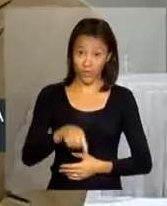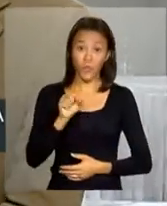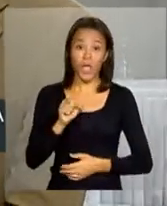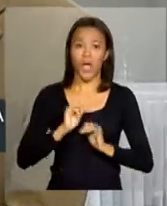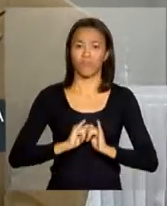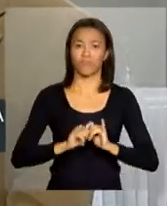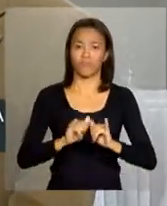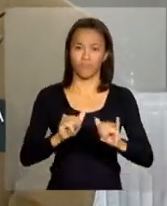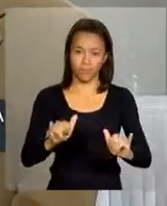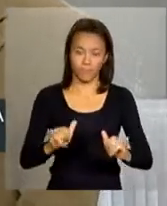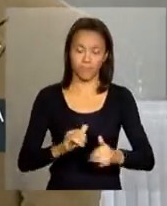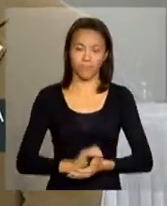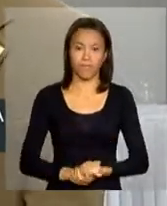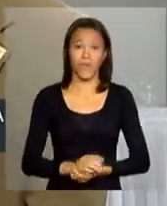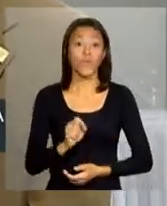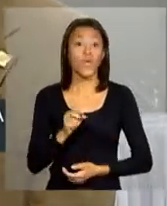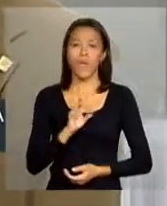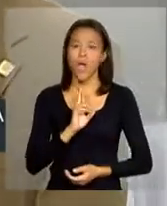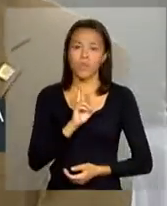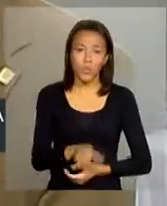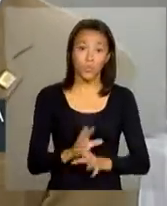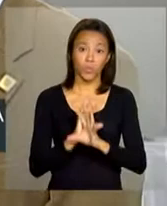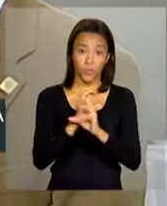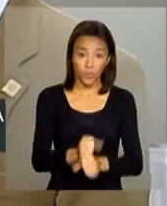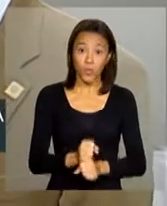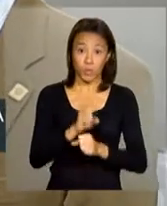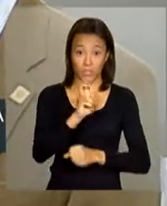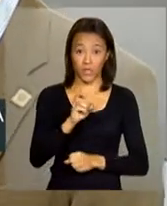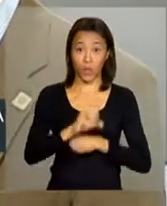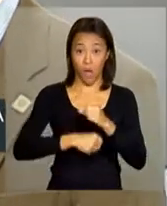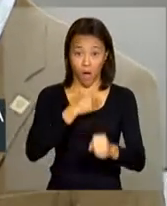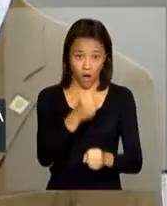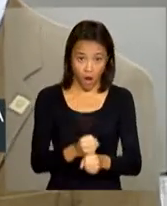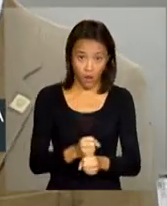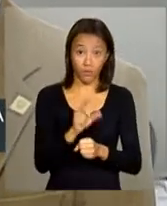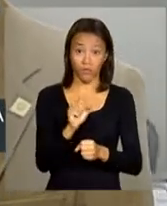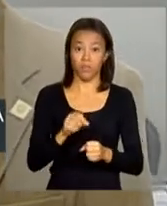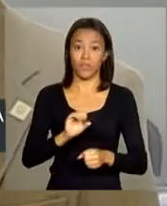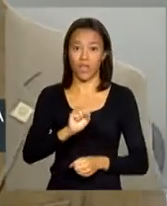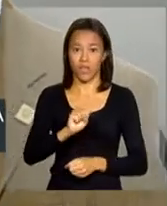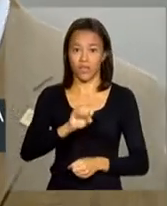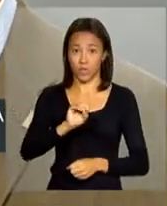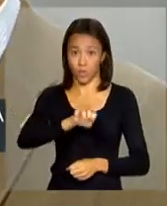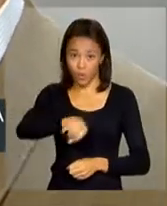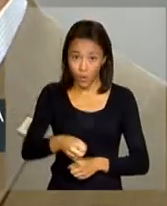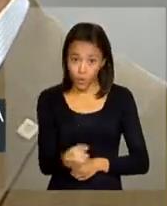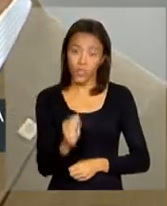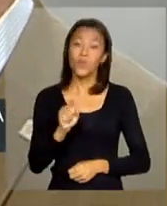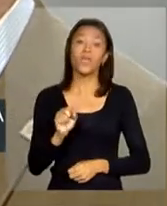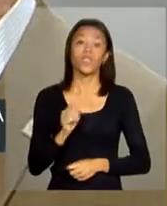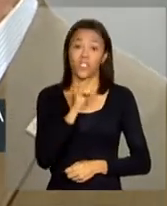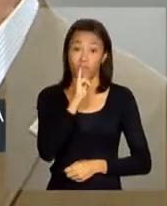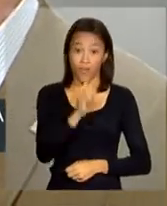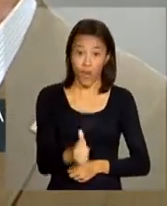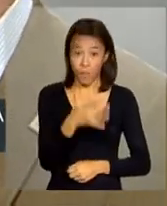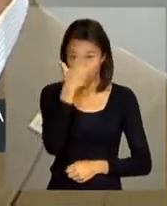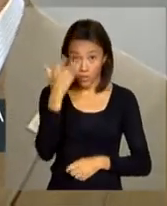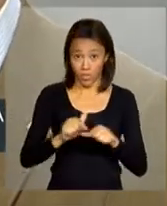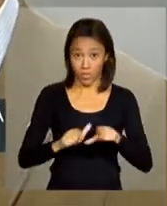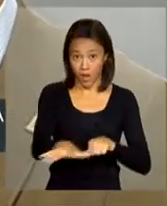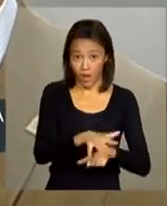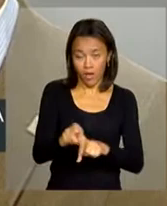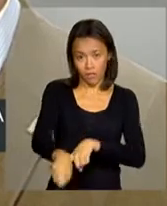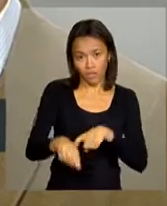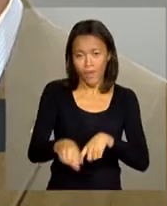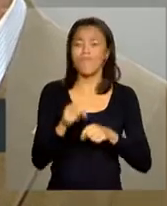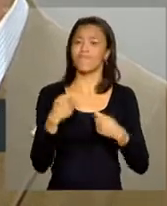anunciando Então os resultados do quinto ano do monitoramento da moratória da Soja e o recado que nós temos para o produtor rural é que ele